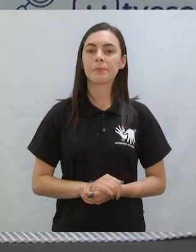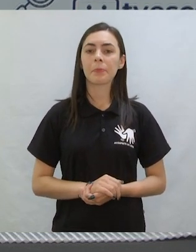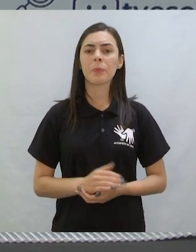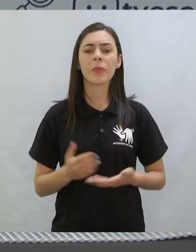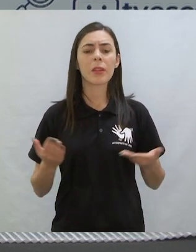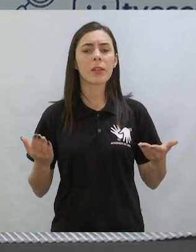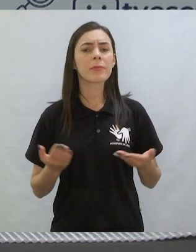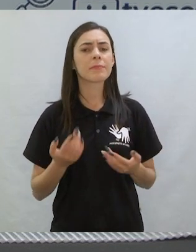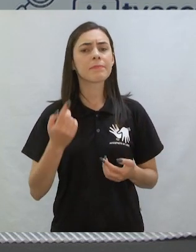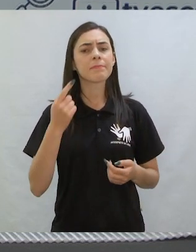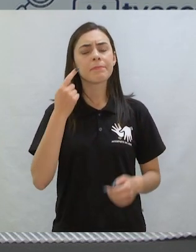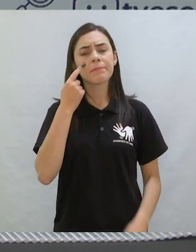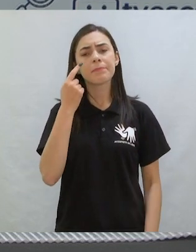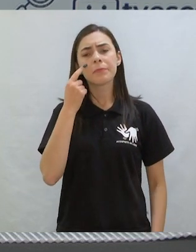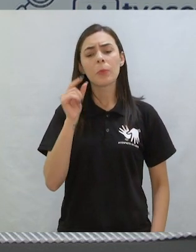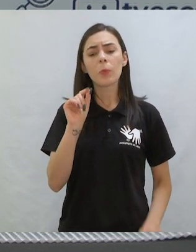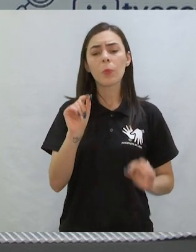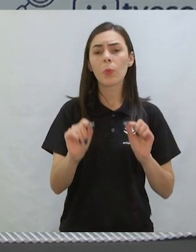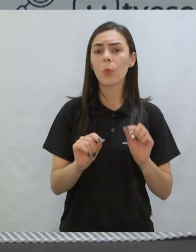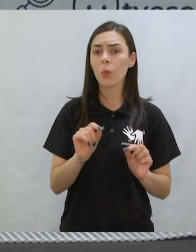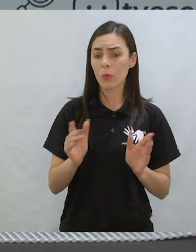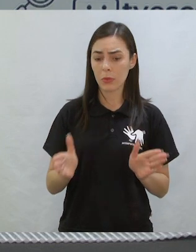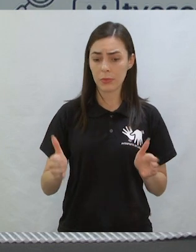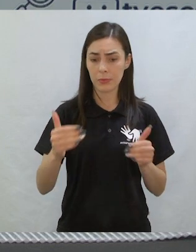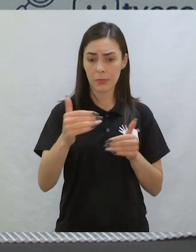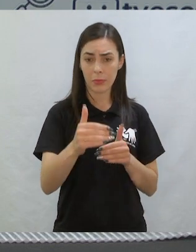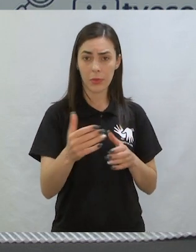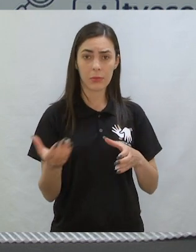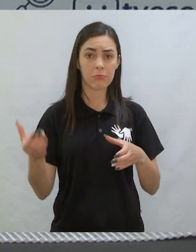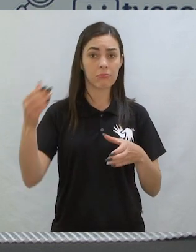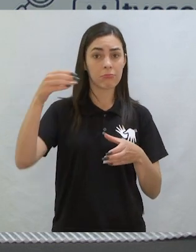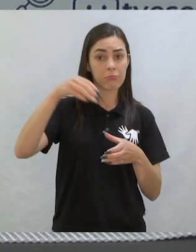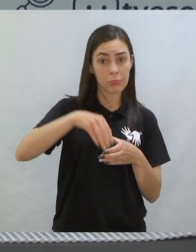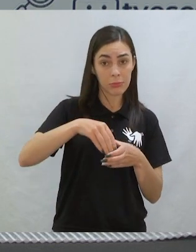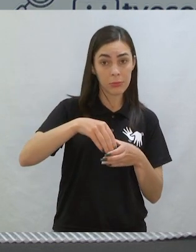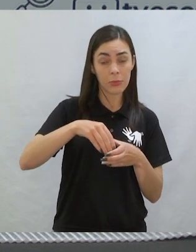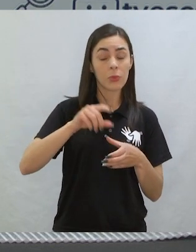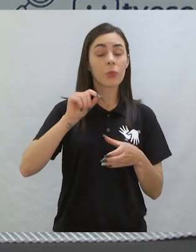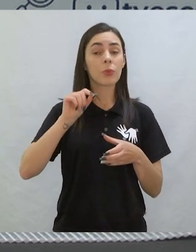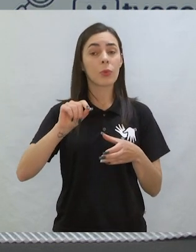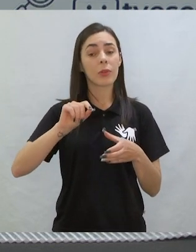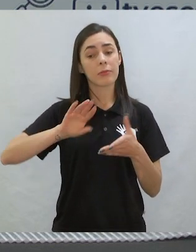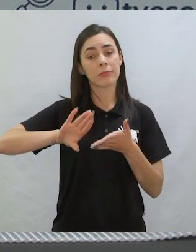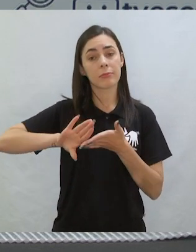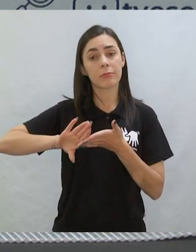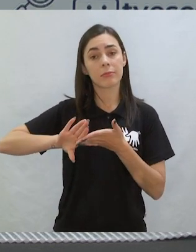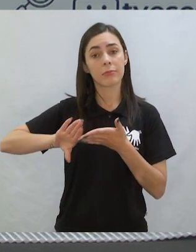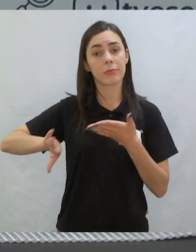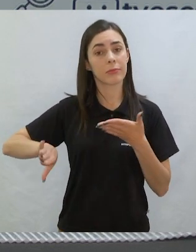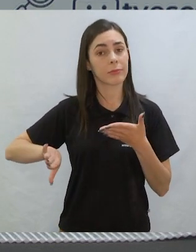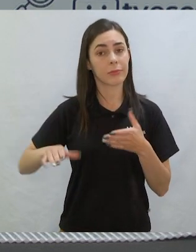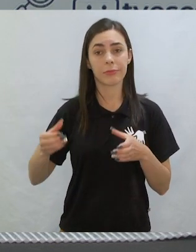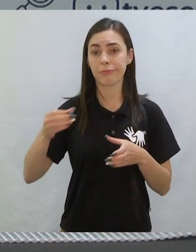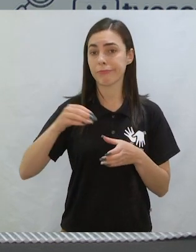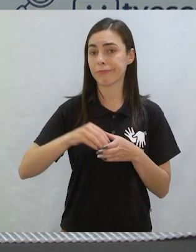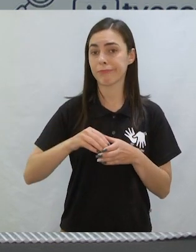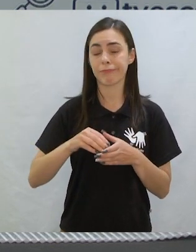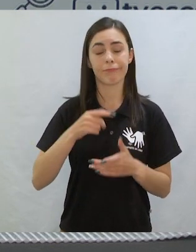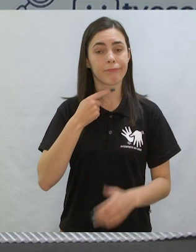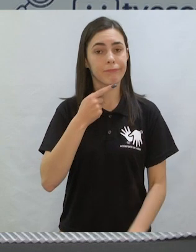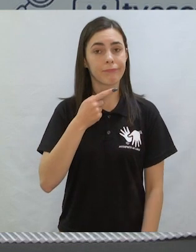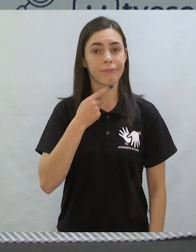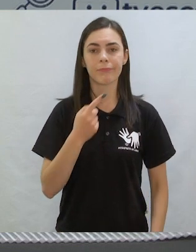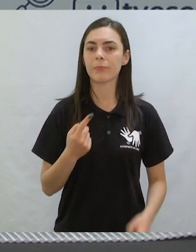Muito bem. Então, nós vamos ver o que nós vamos pôr na caixa e o que nós vamos deixar de fora, que não